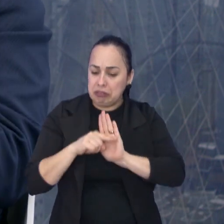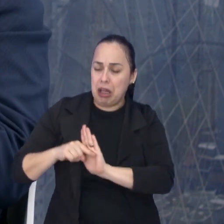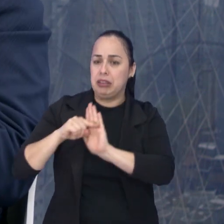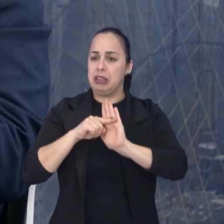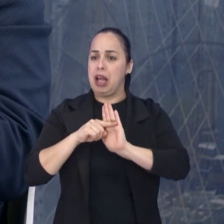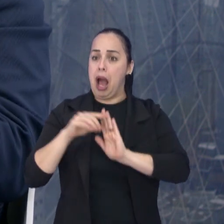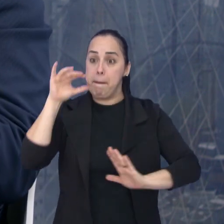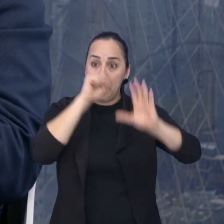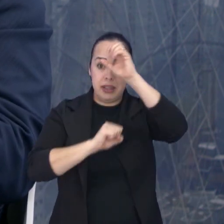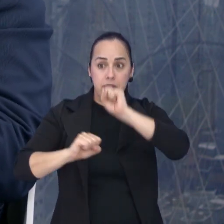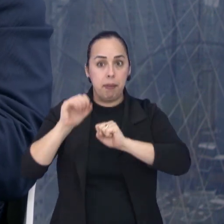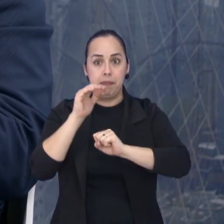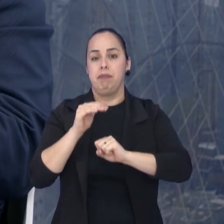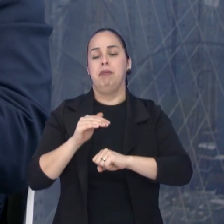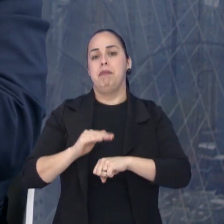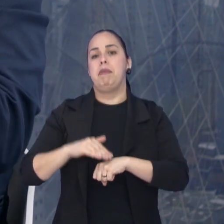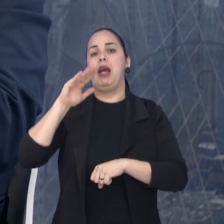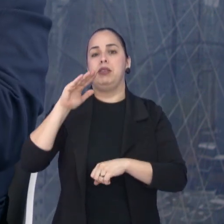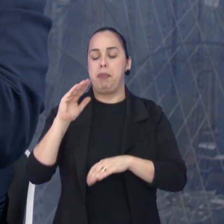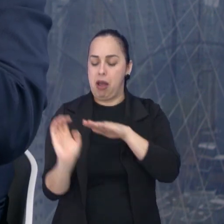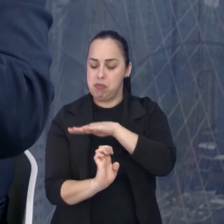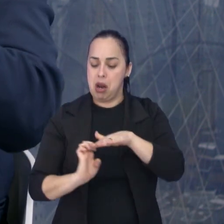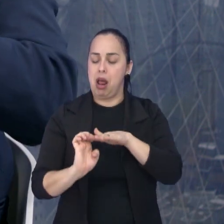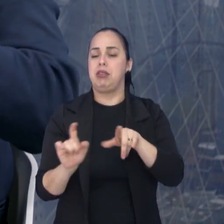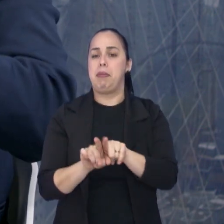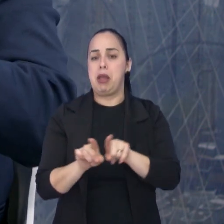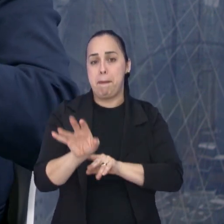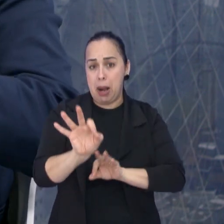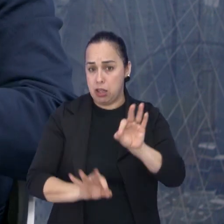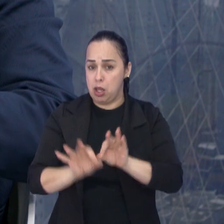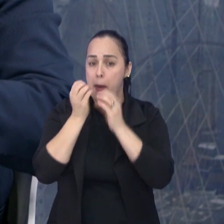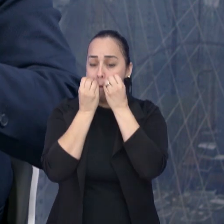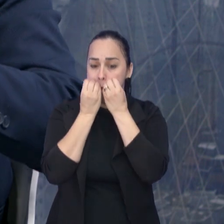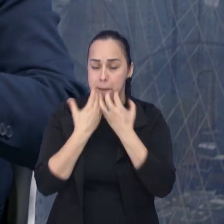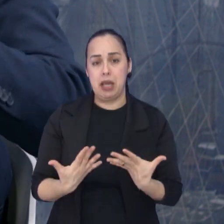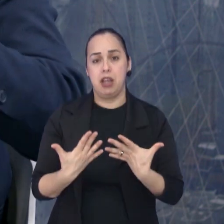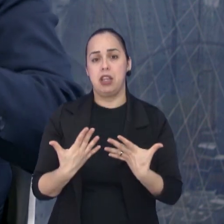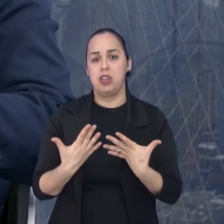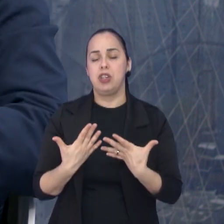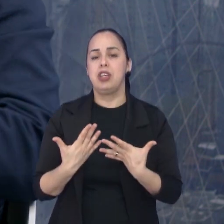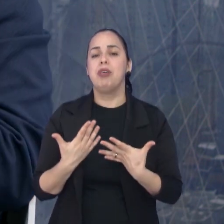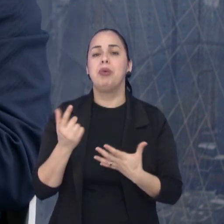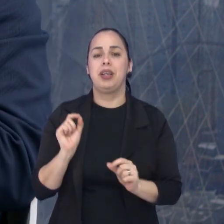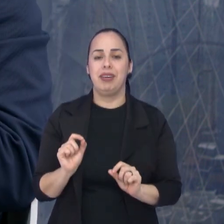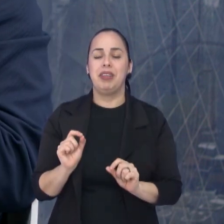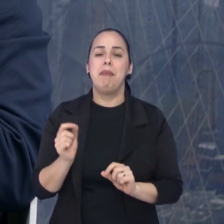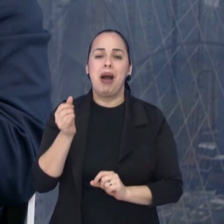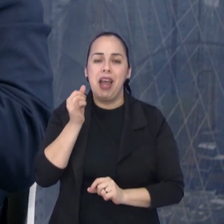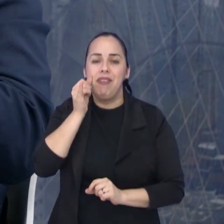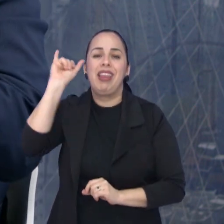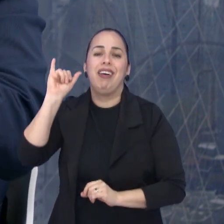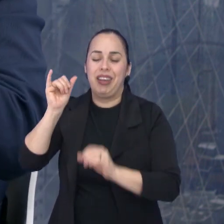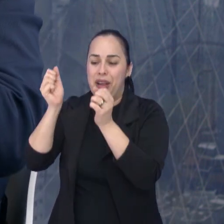aprender mais a respeito do negócio, para que eu faça um bom planejamento e consiga abrir, reduzindo o risco de